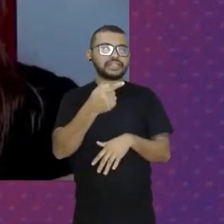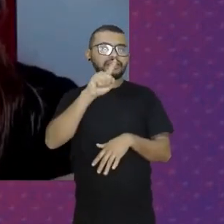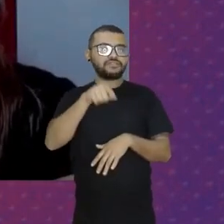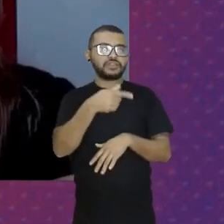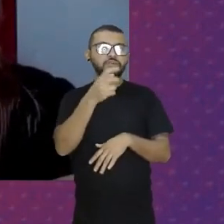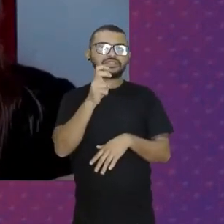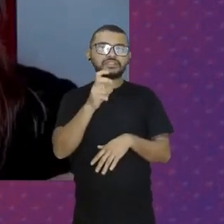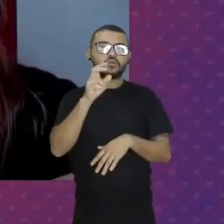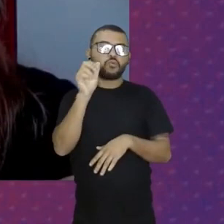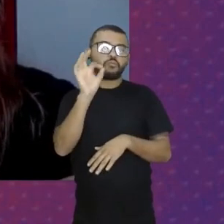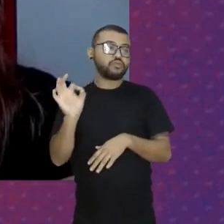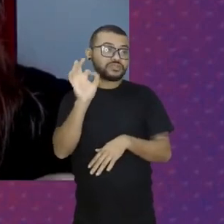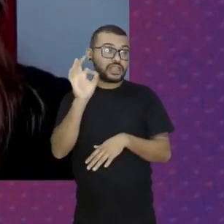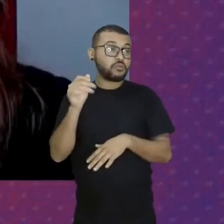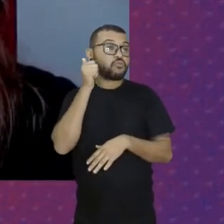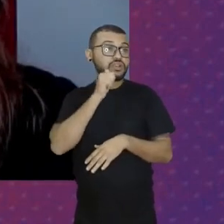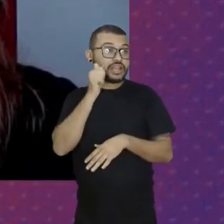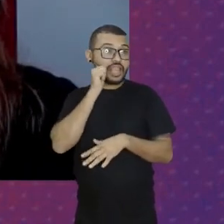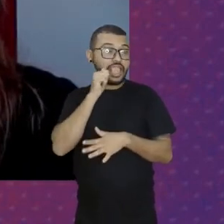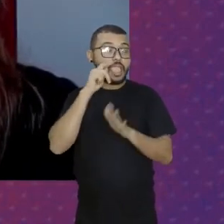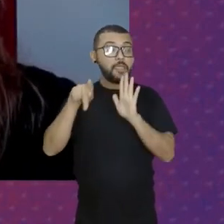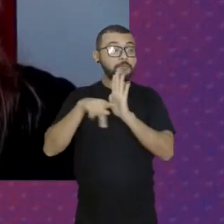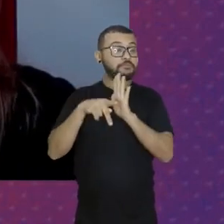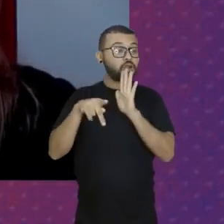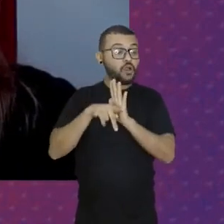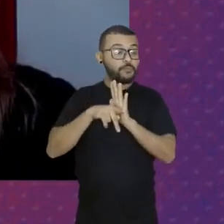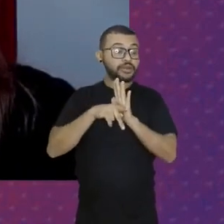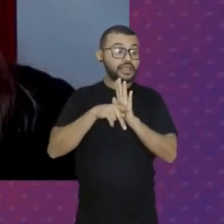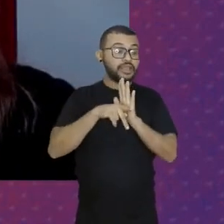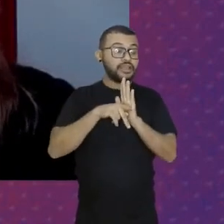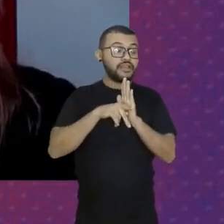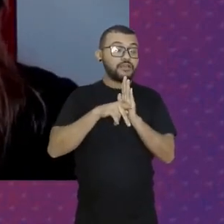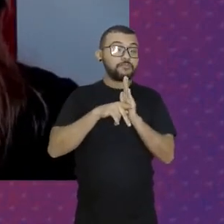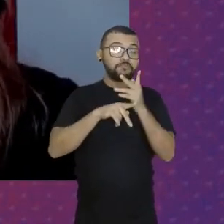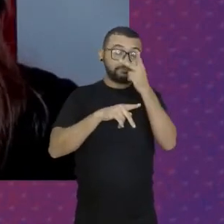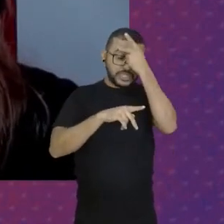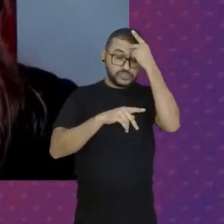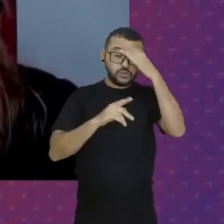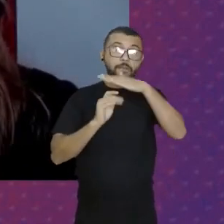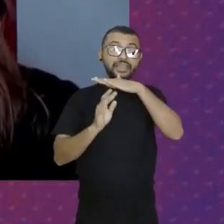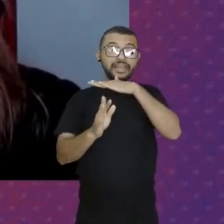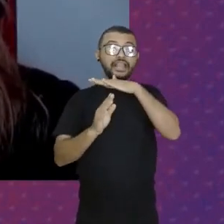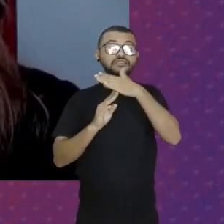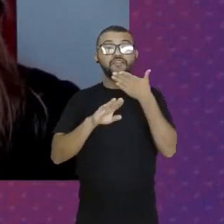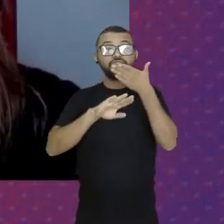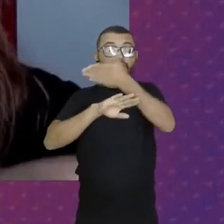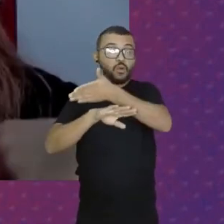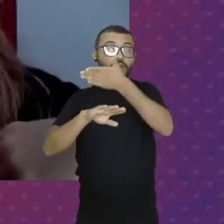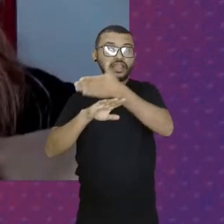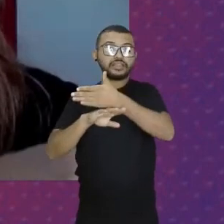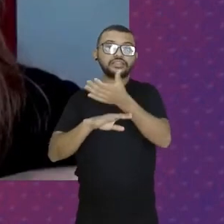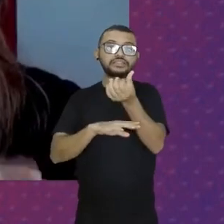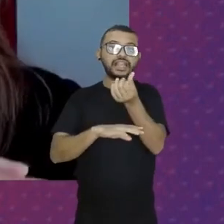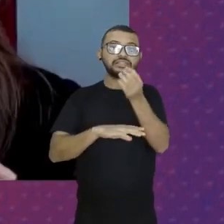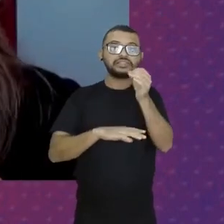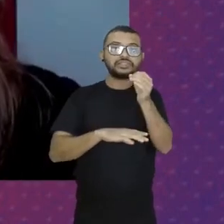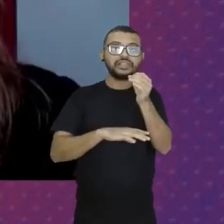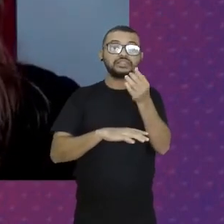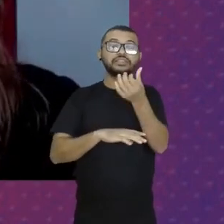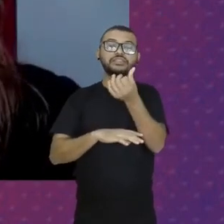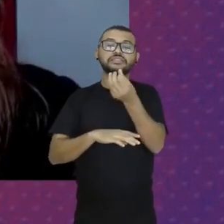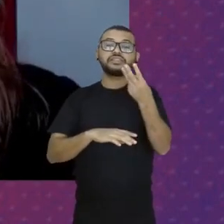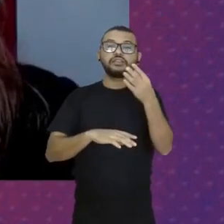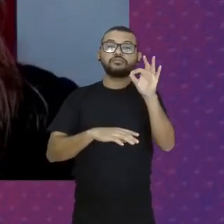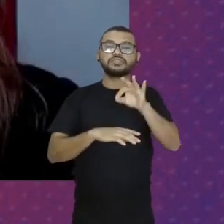17,5% das mulheres que estão no trabalho doméstico são migrantes e 63% na América Latina são